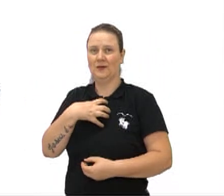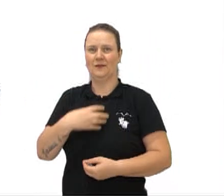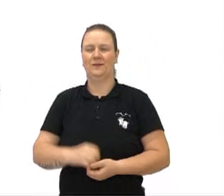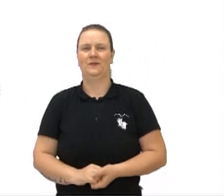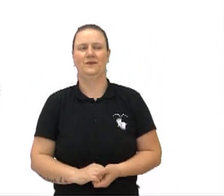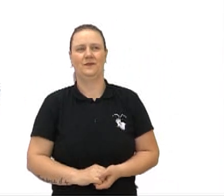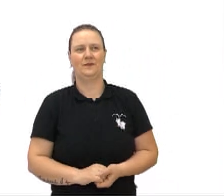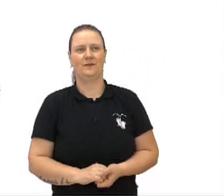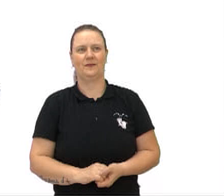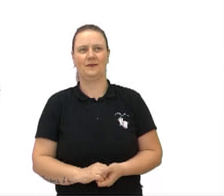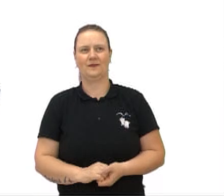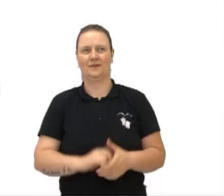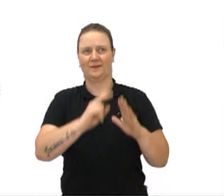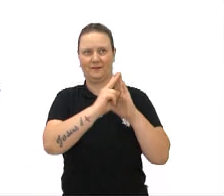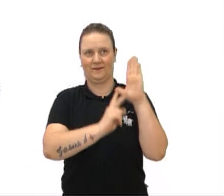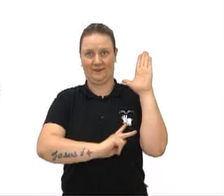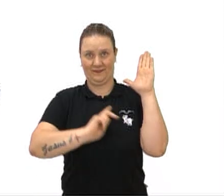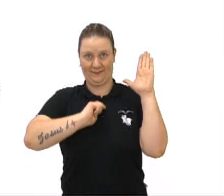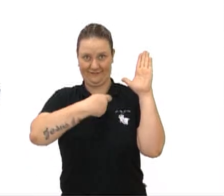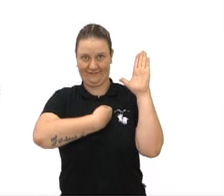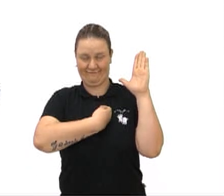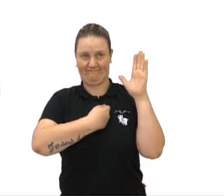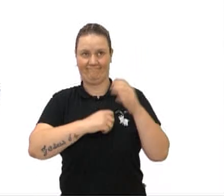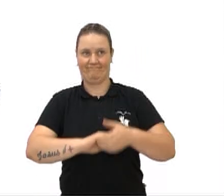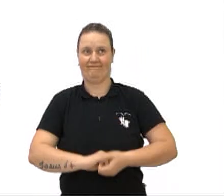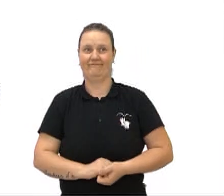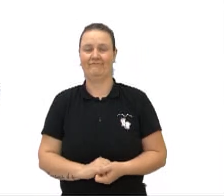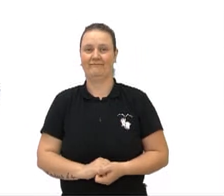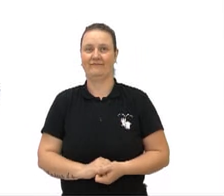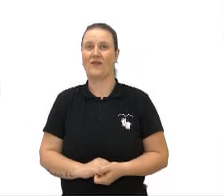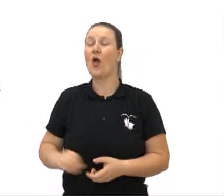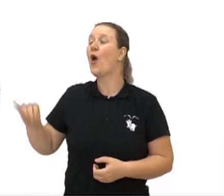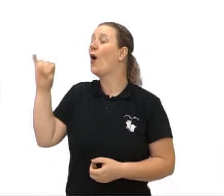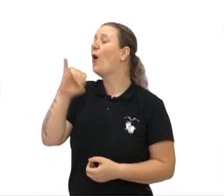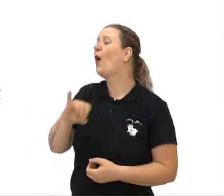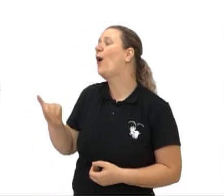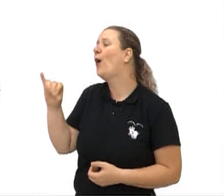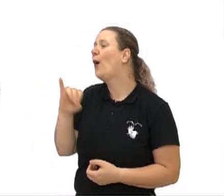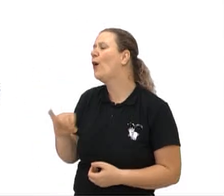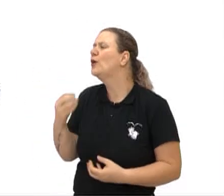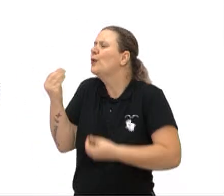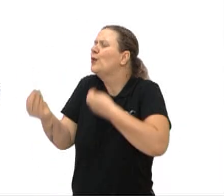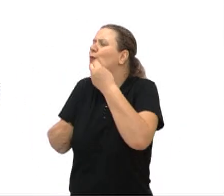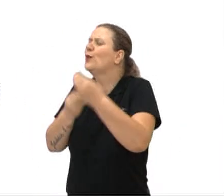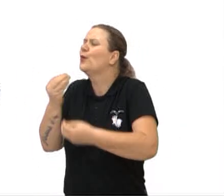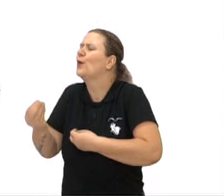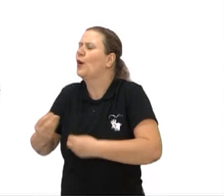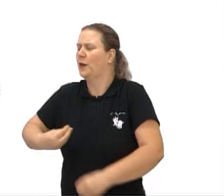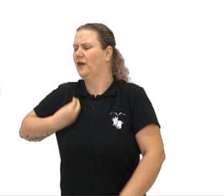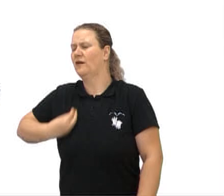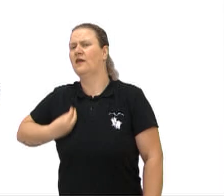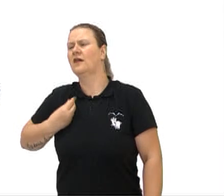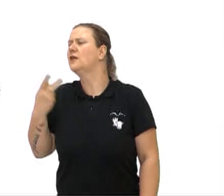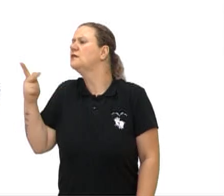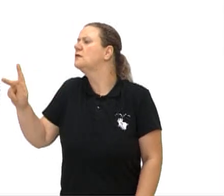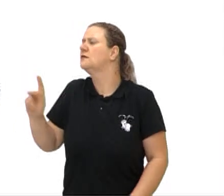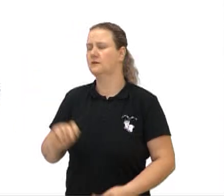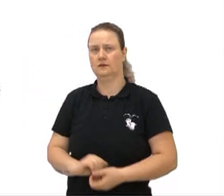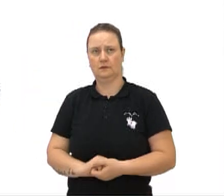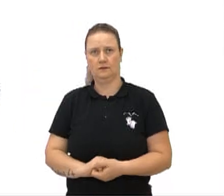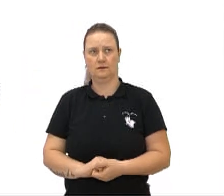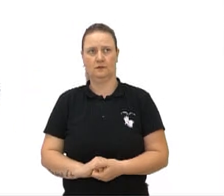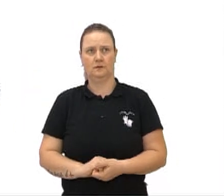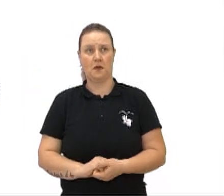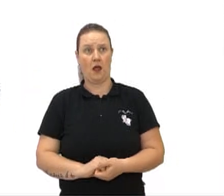olá, Chander, como has estado? Então, olá, Xane, como tem estado? Como que a gente responde? Me